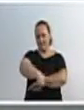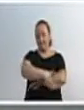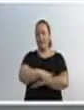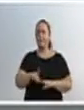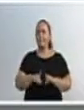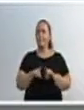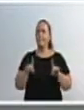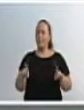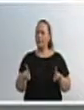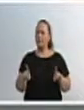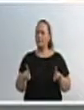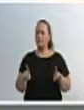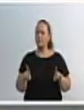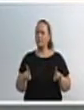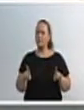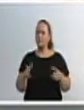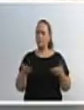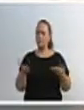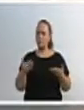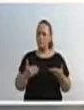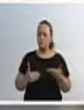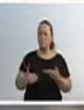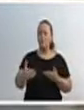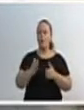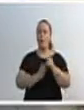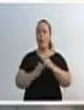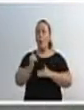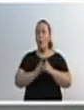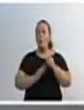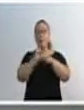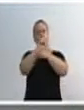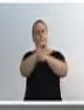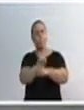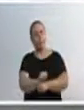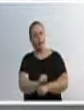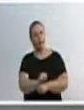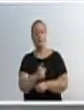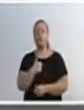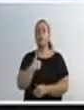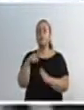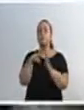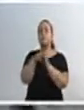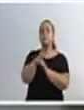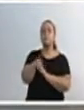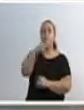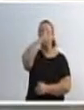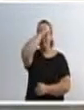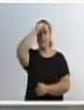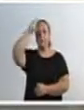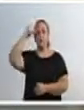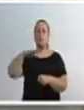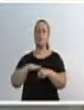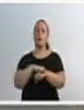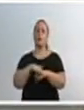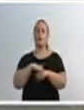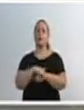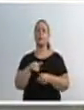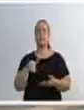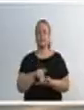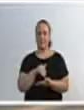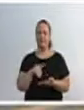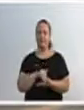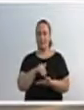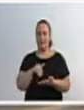sem estar em andamento. Então, estou solicitando ao Executivo, falar com o secretário também,